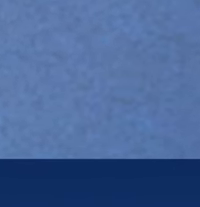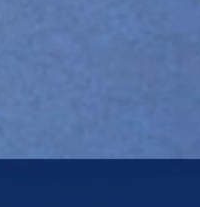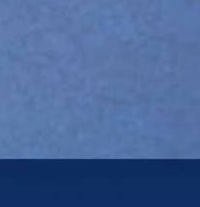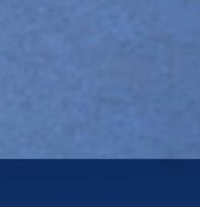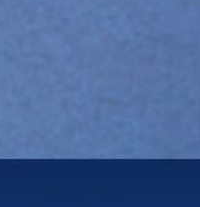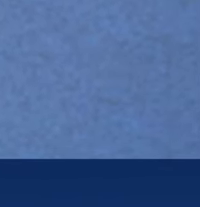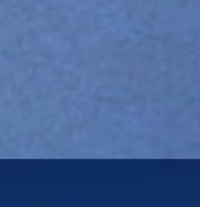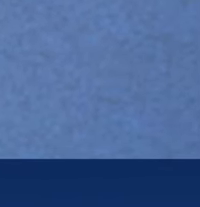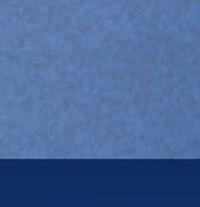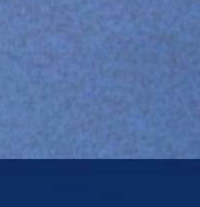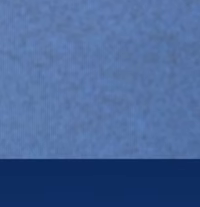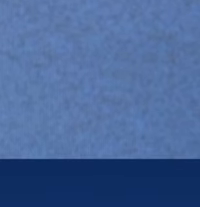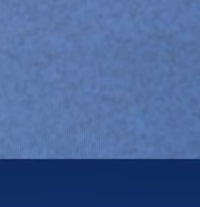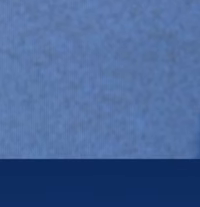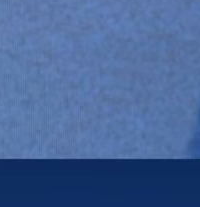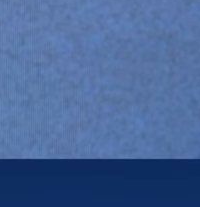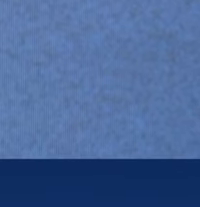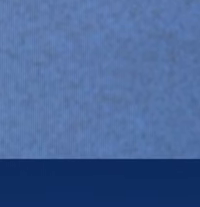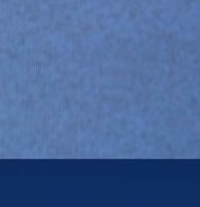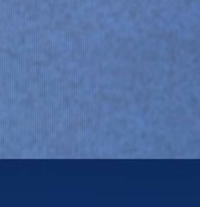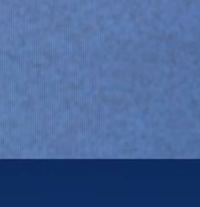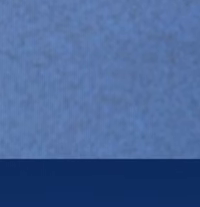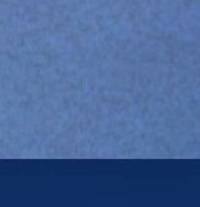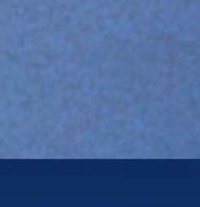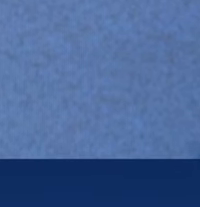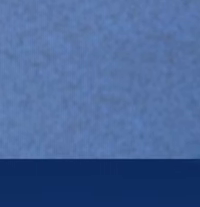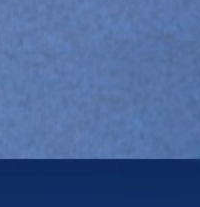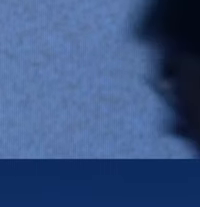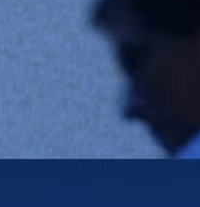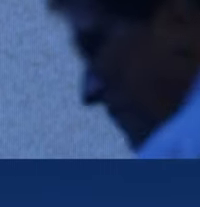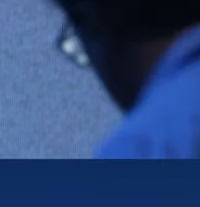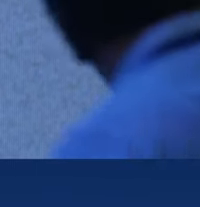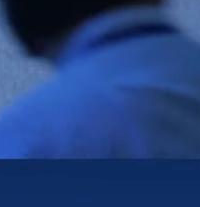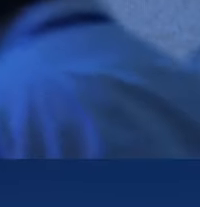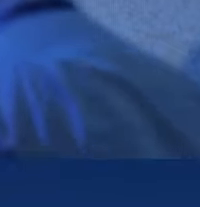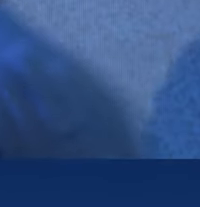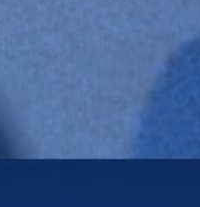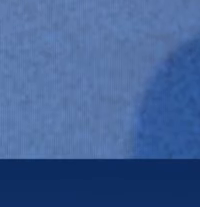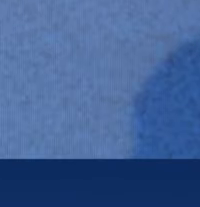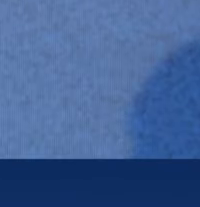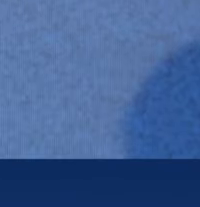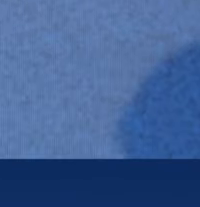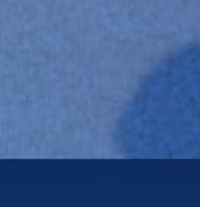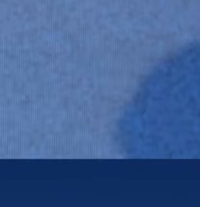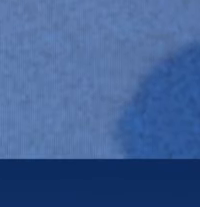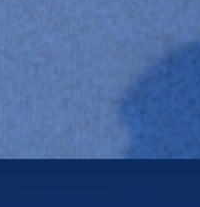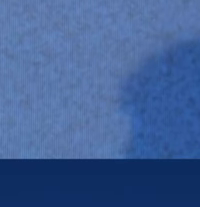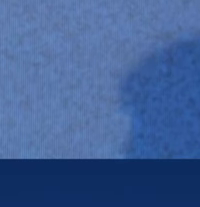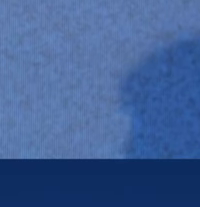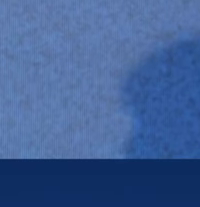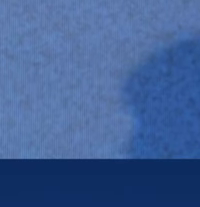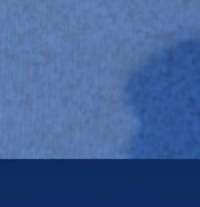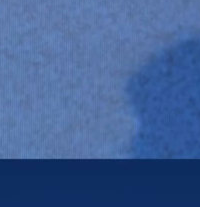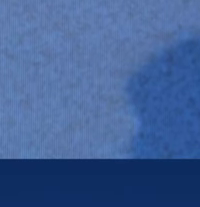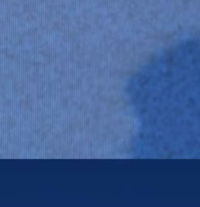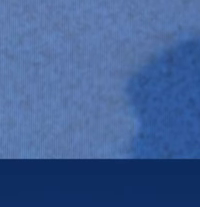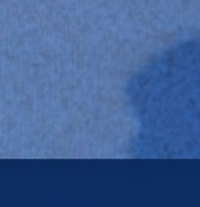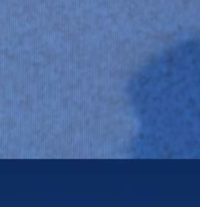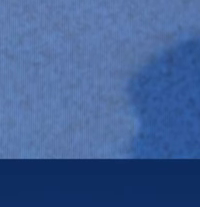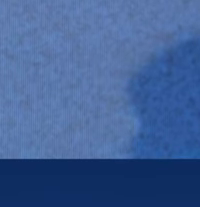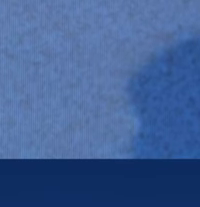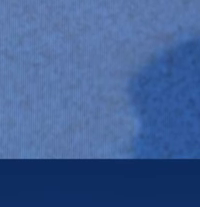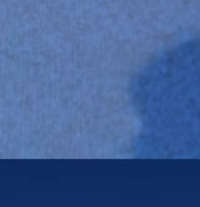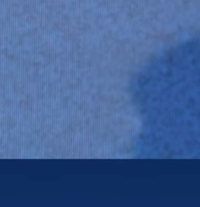começando aqui mais um painel né da BTG da se conference eh esse painel acho que é um painel extremamente